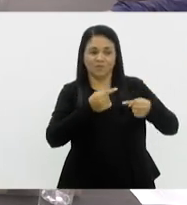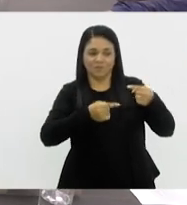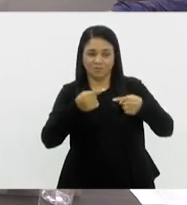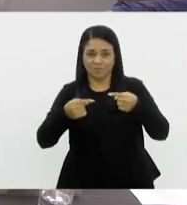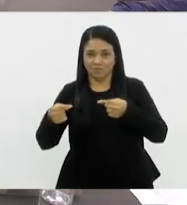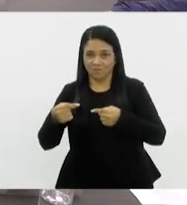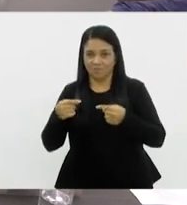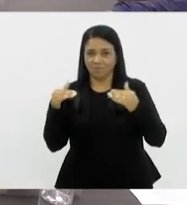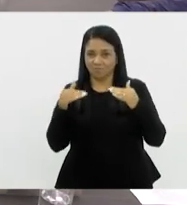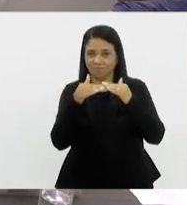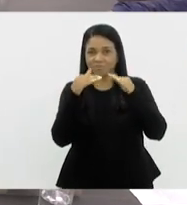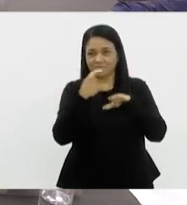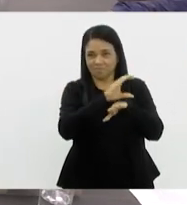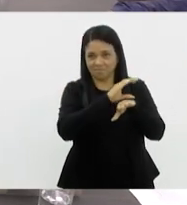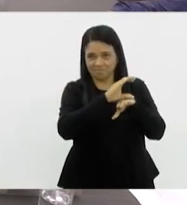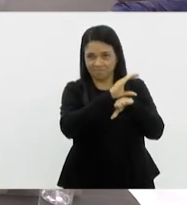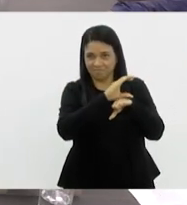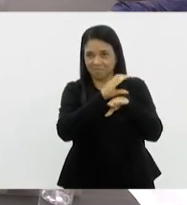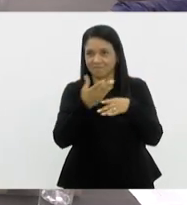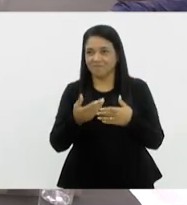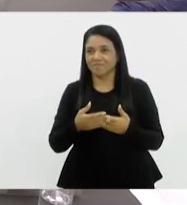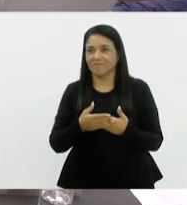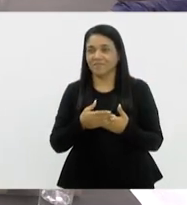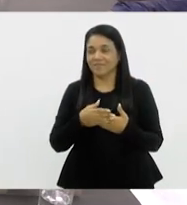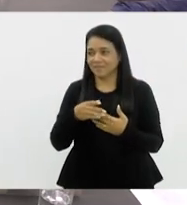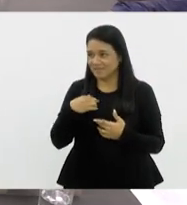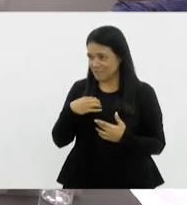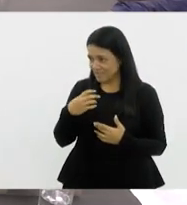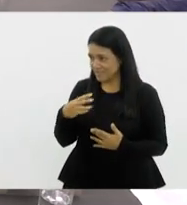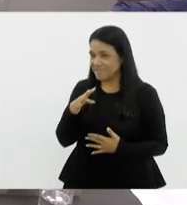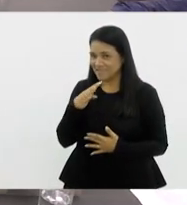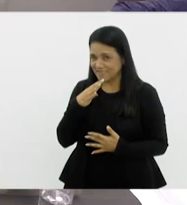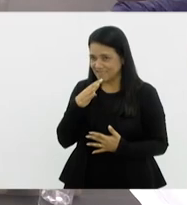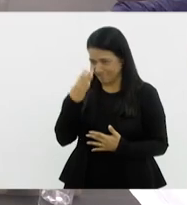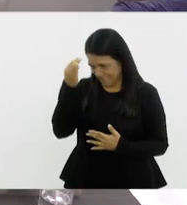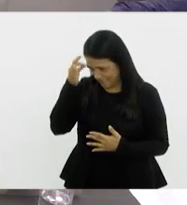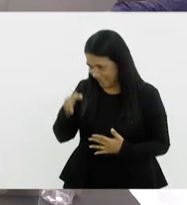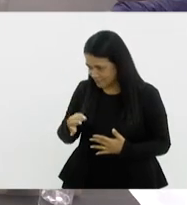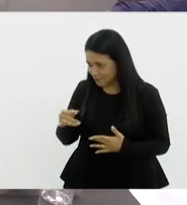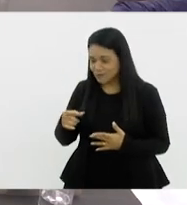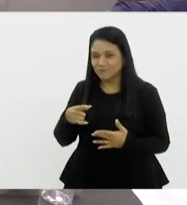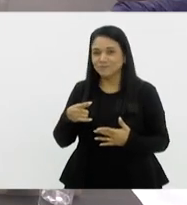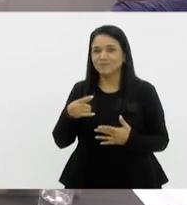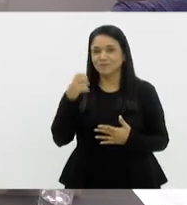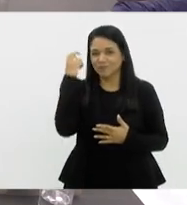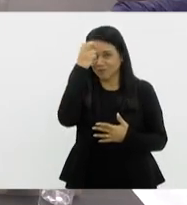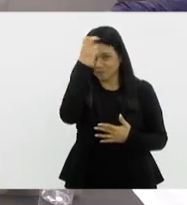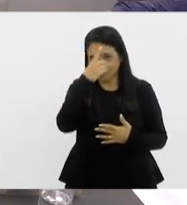Vossa Excelência entende cabelo maluco, deputada Verônica? Não sei nem o que dizer.